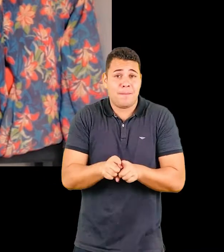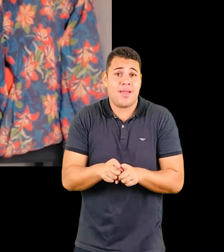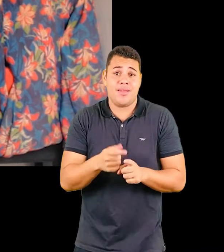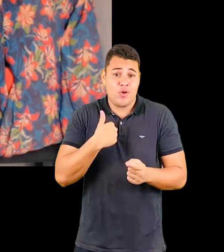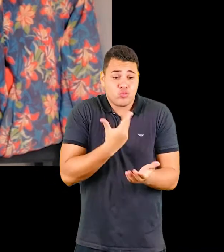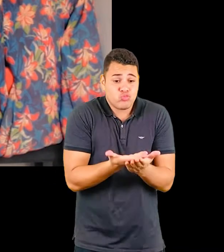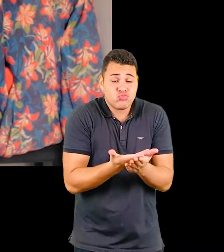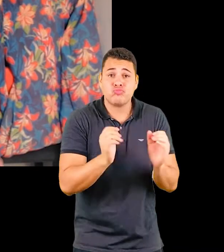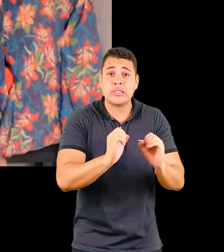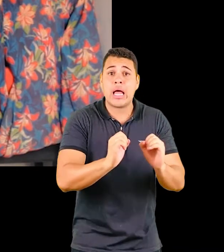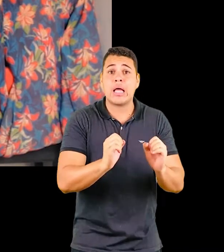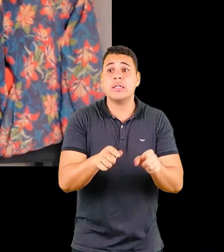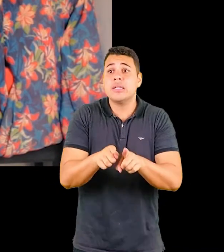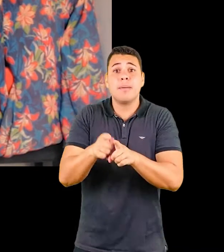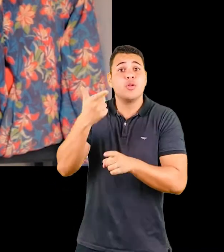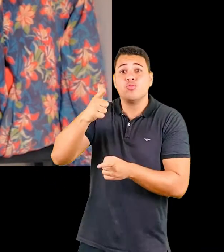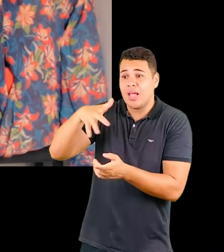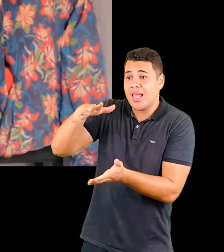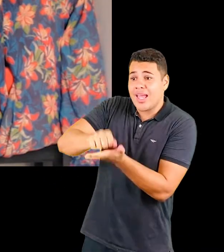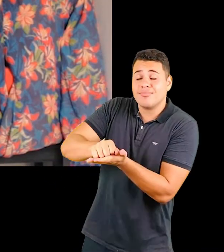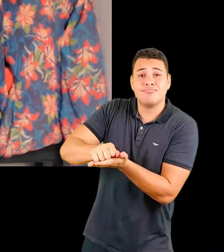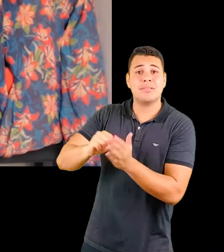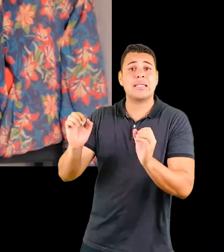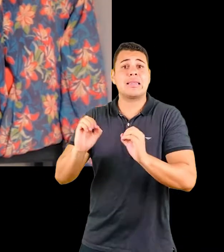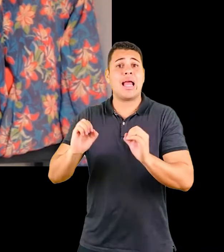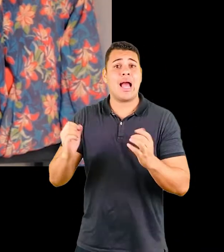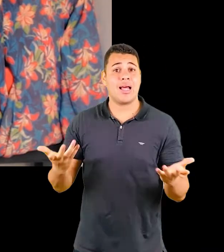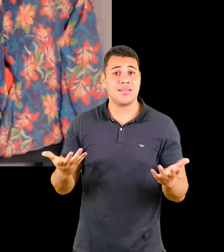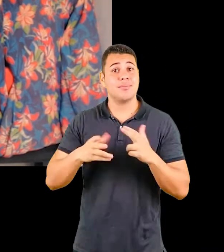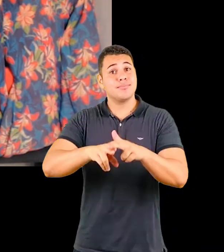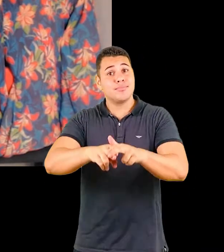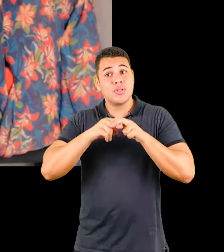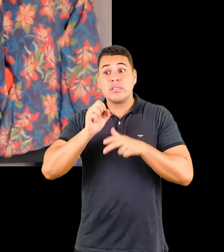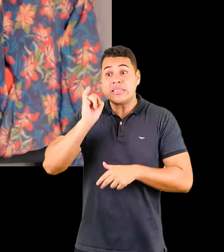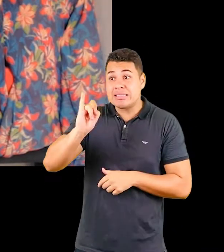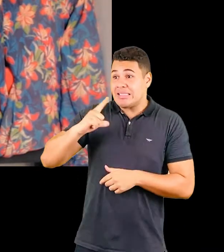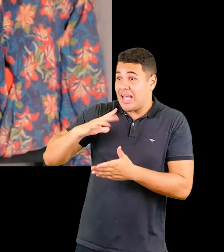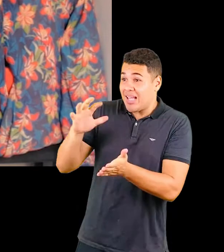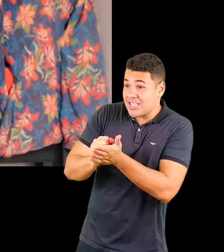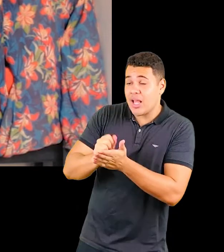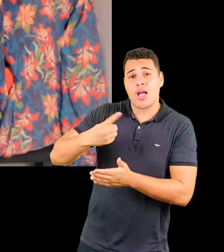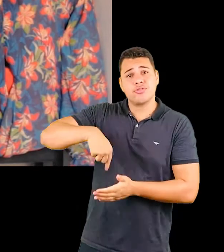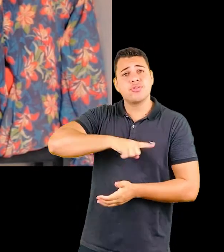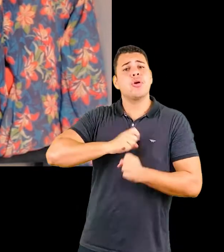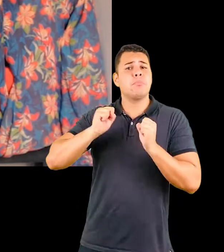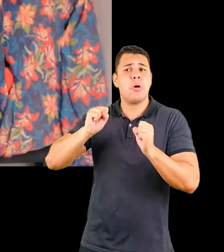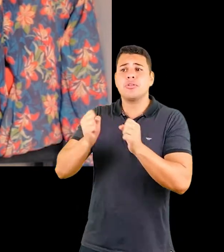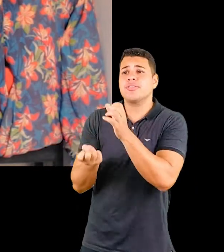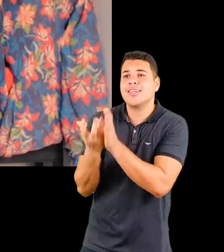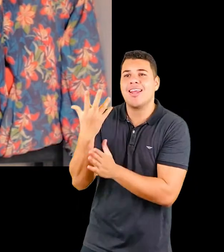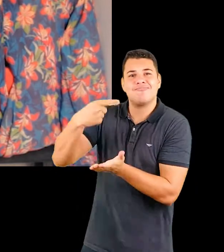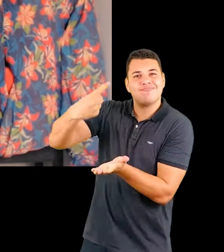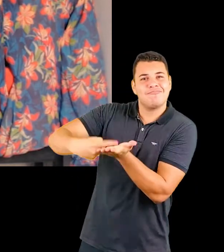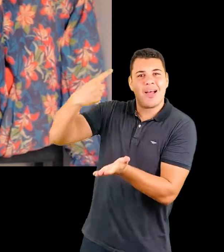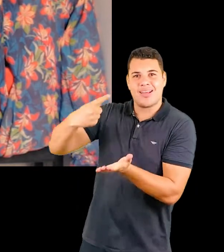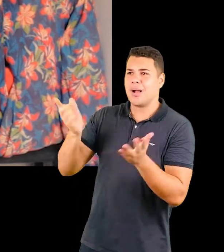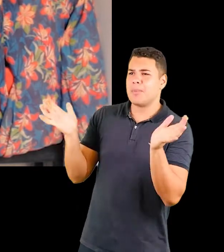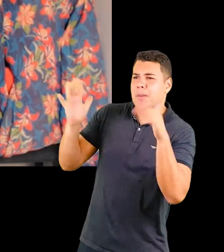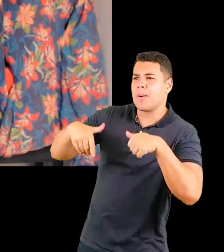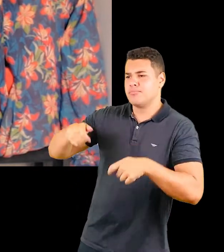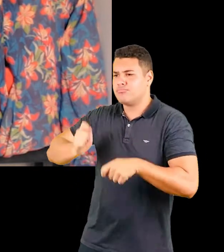Pelé, Paulo, esse pessoal era para estar dentro de colégio, ensinando, né? Para cultuar. E aí a gente tira uma história melhor sobre isso.